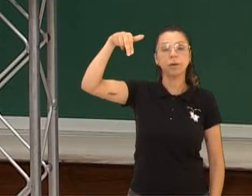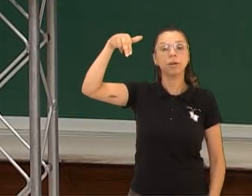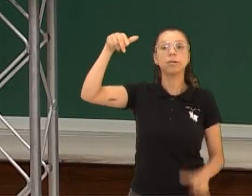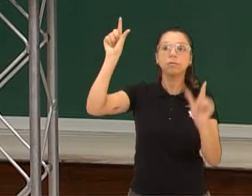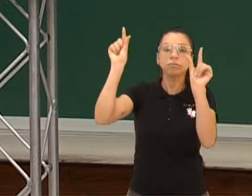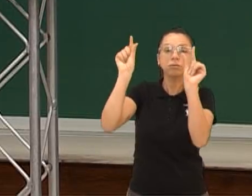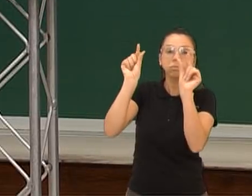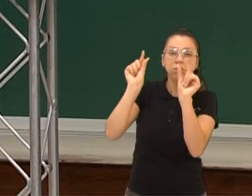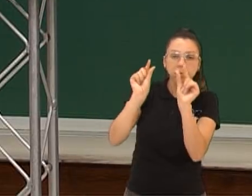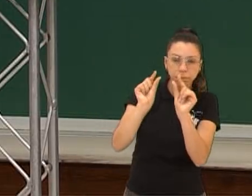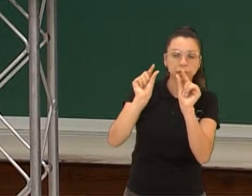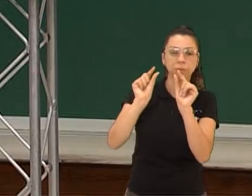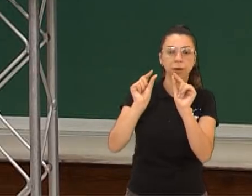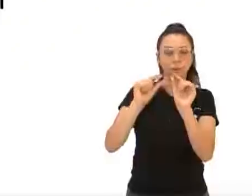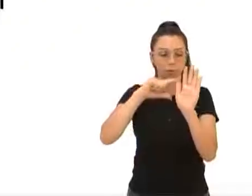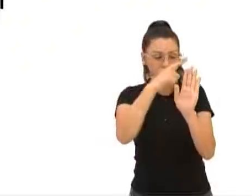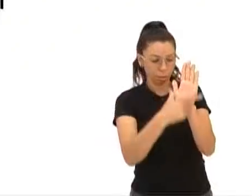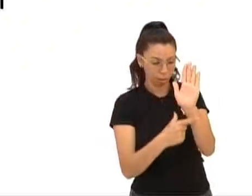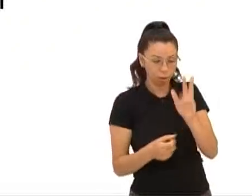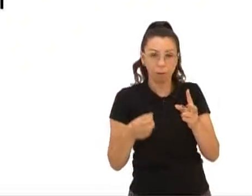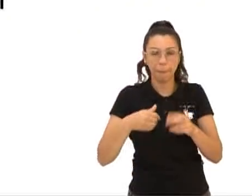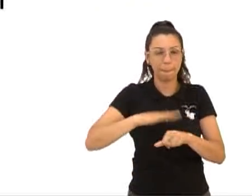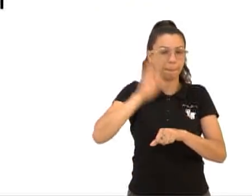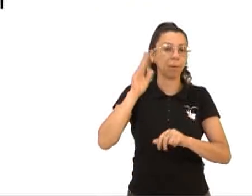pouco mais tímida.